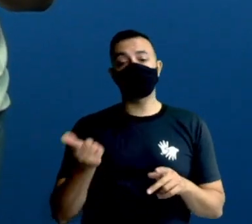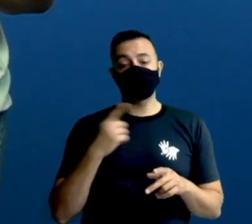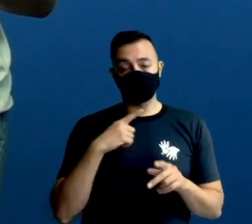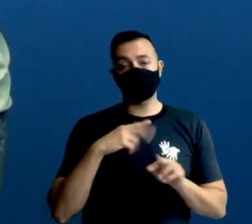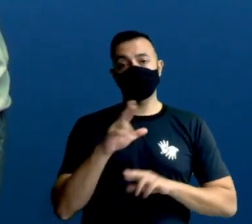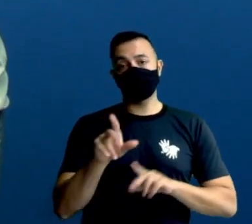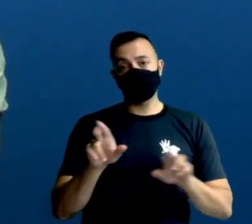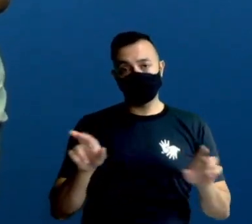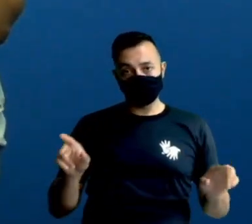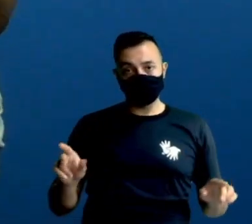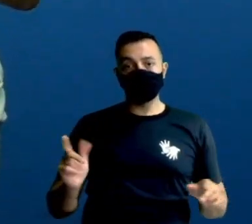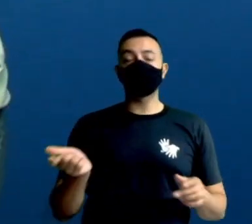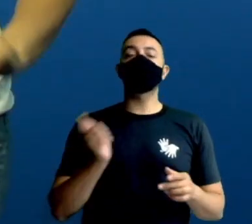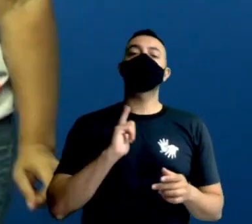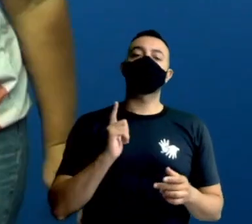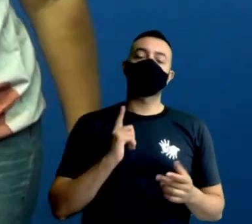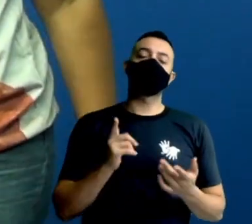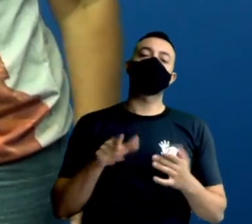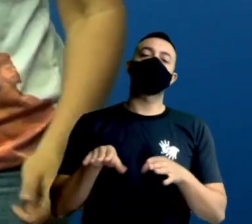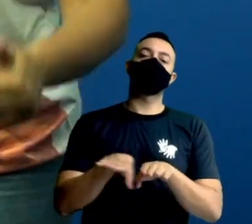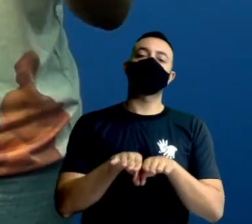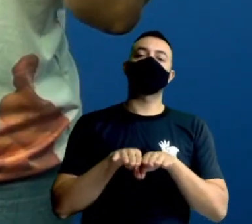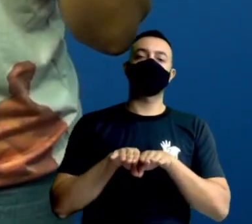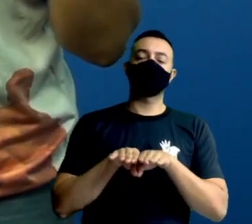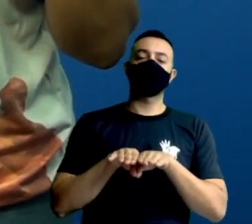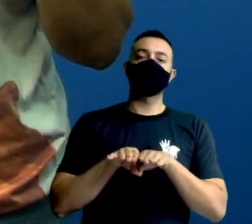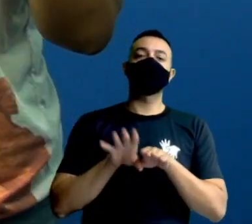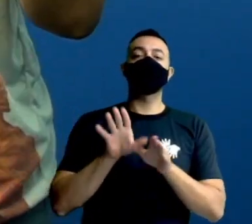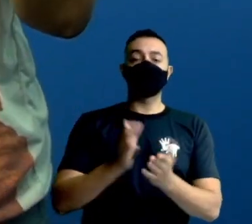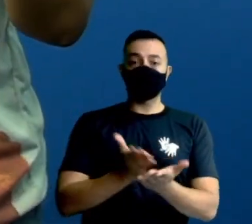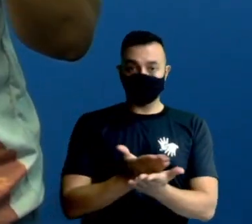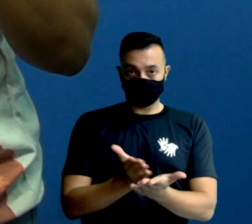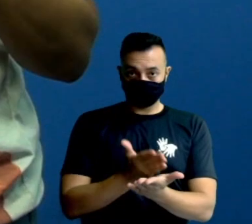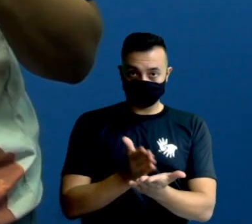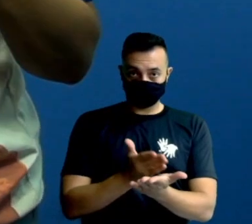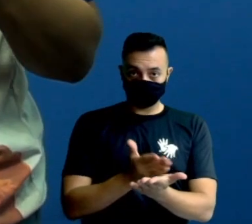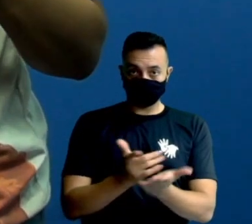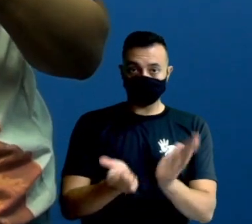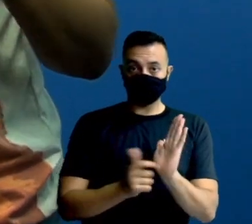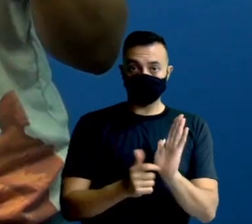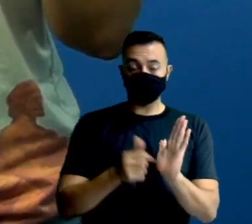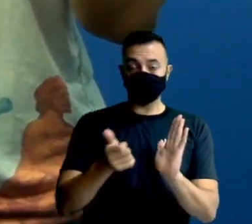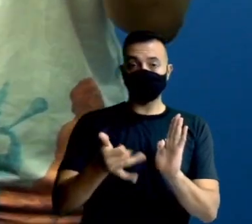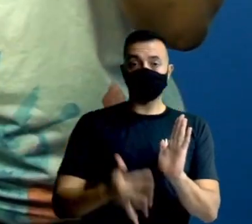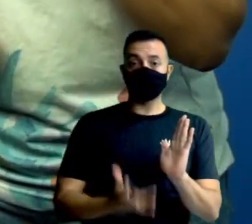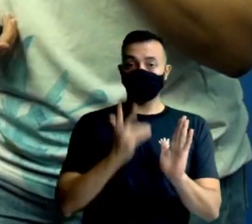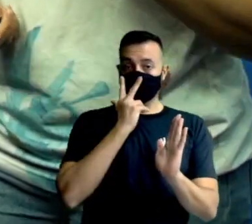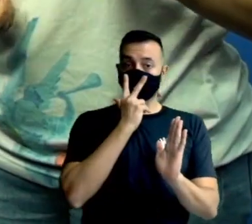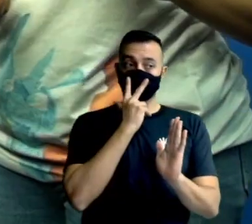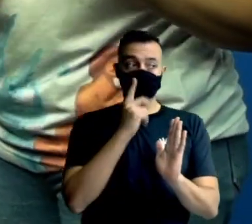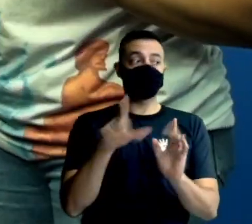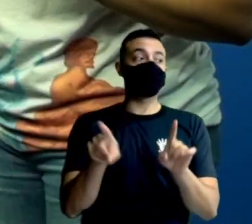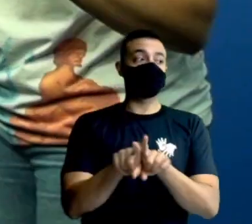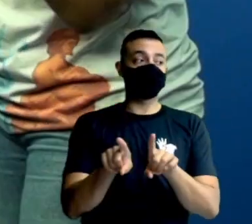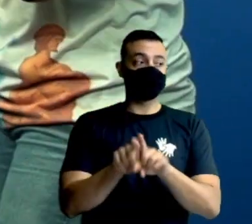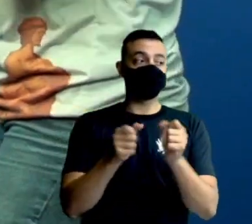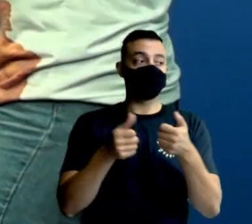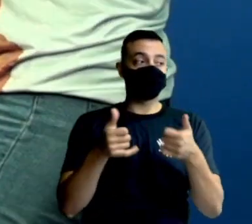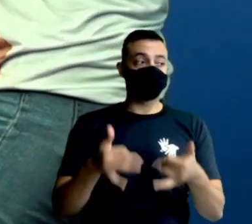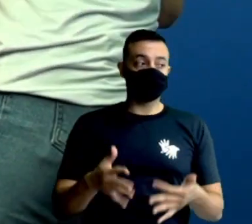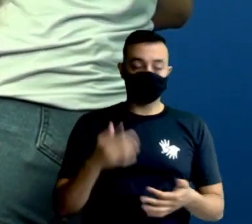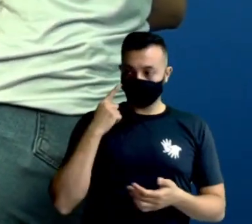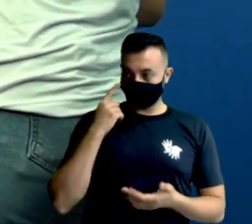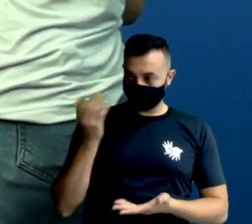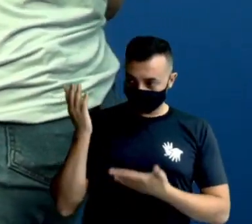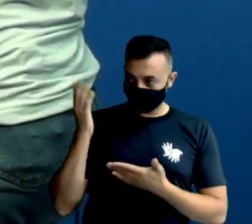de suas diferenças, tinham algo em comum. E naquele livro que vem falando de Vitória, ele traz também essa informação.